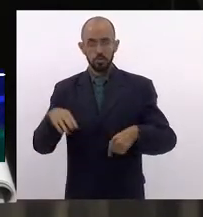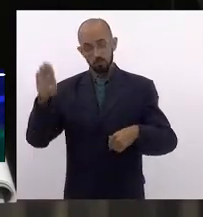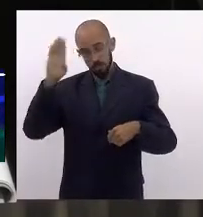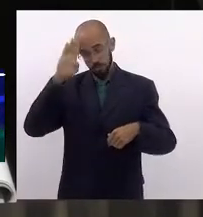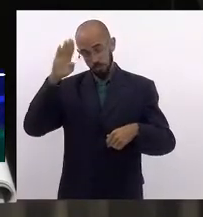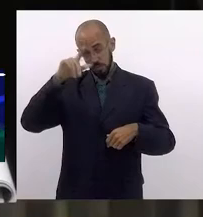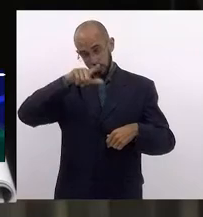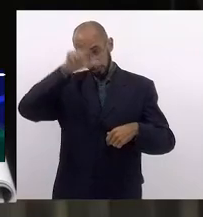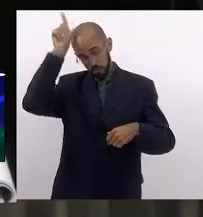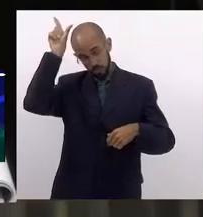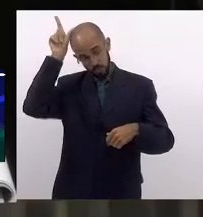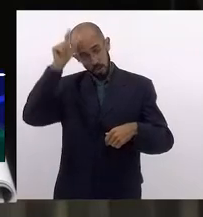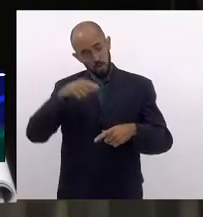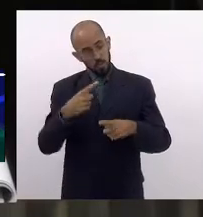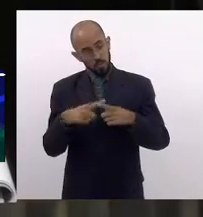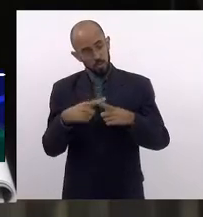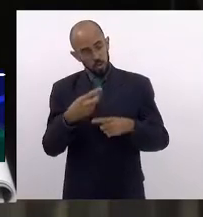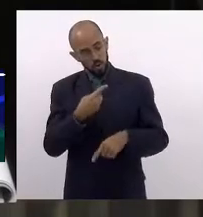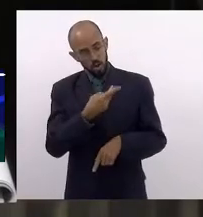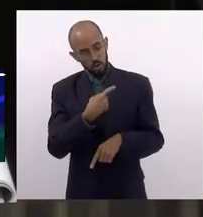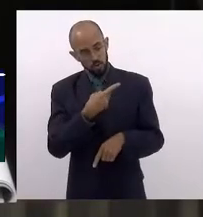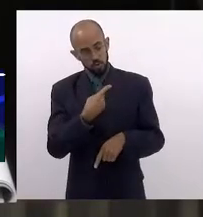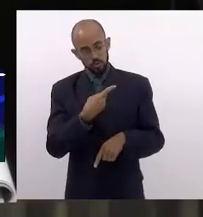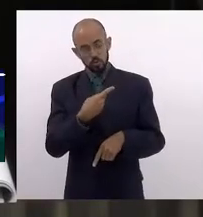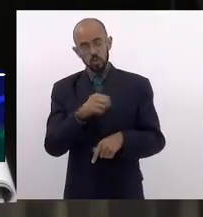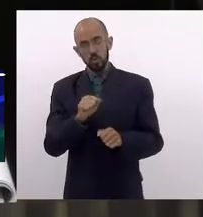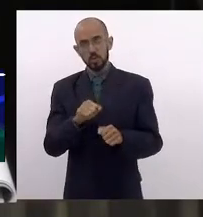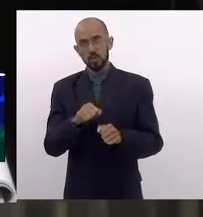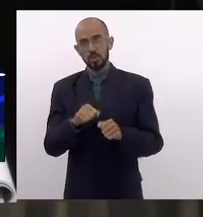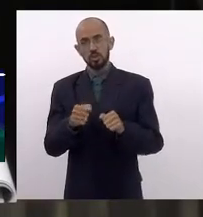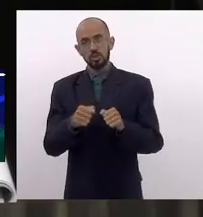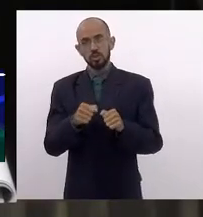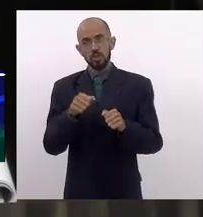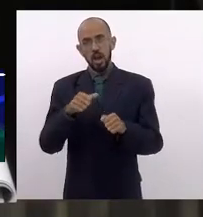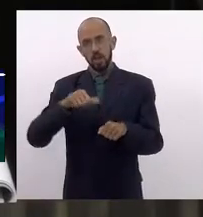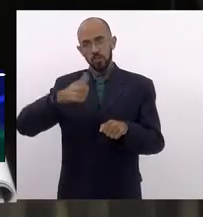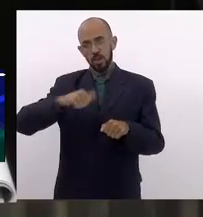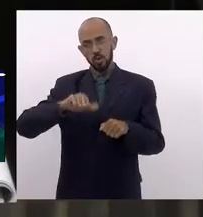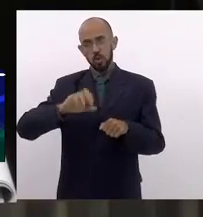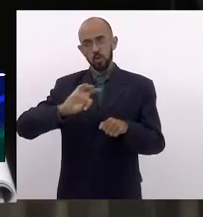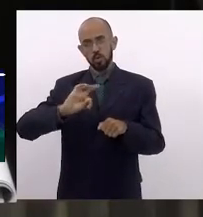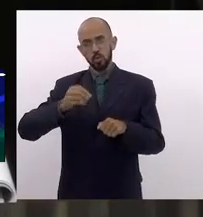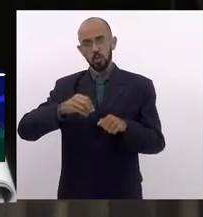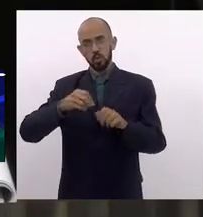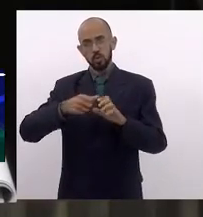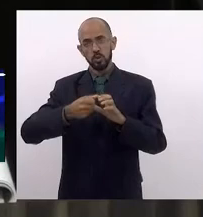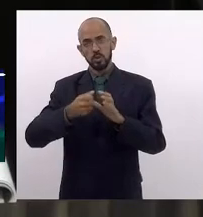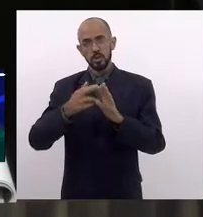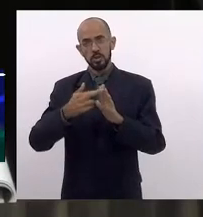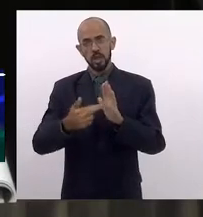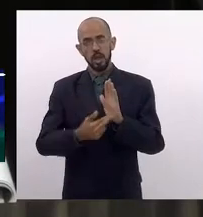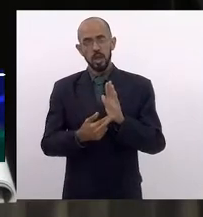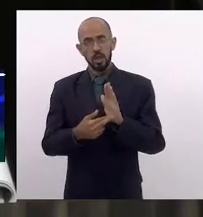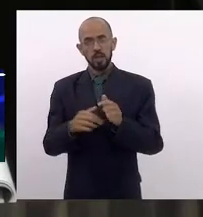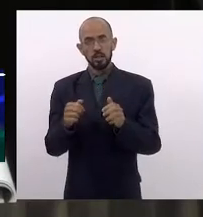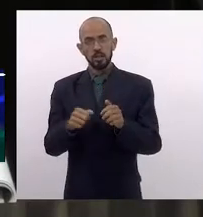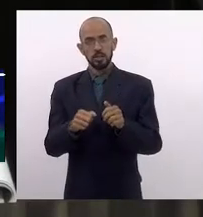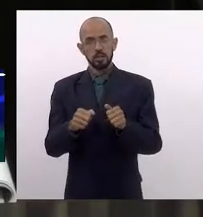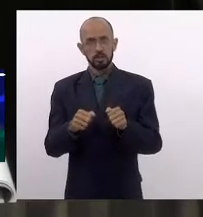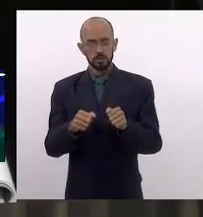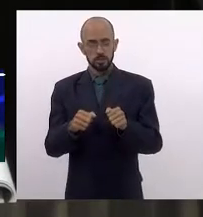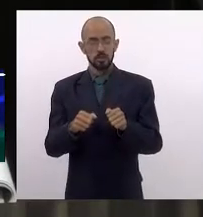Paulo porque você silenciou analisamos todos os critérios que foram utilizados aquela peça junto ao tribunal de justiça